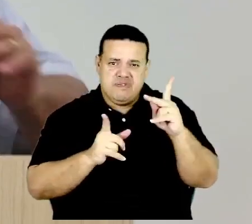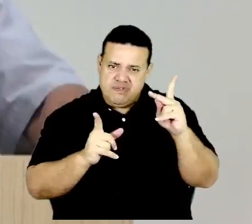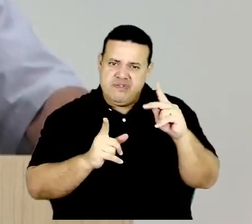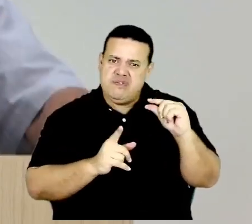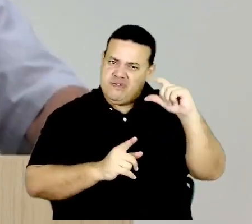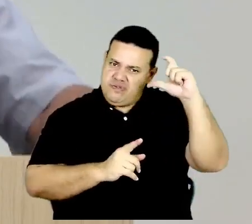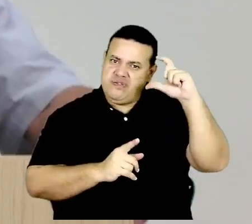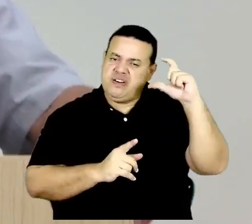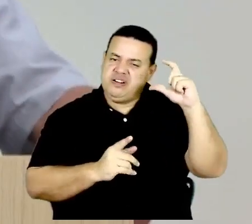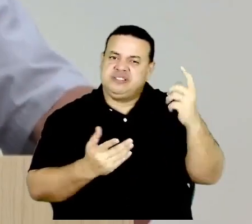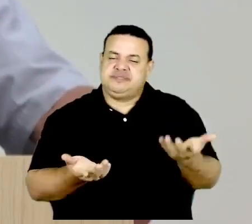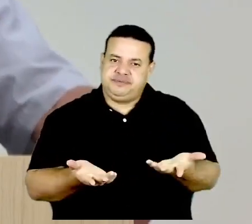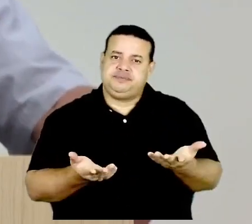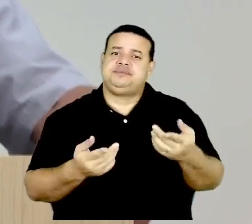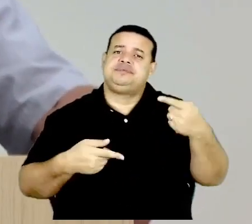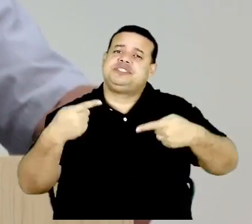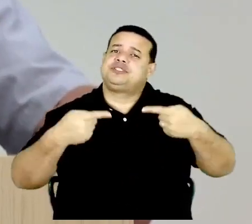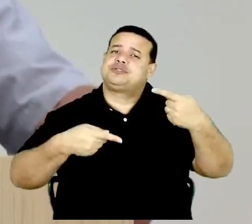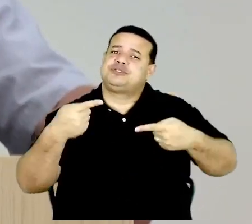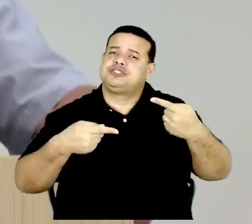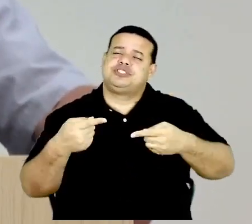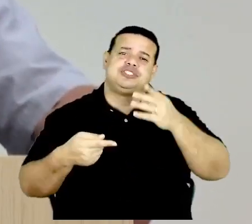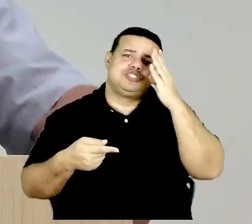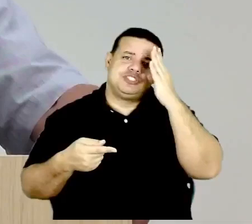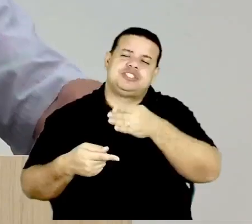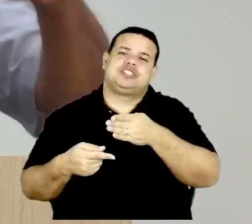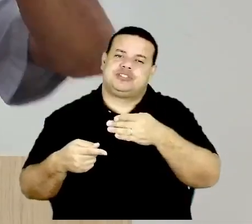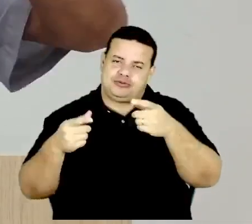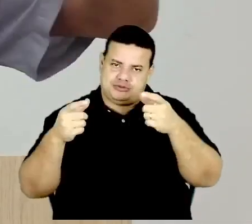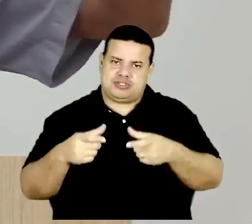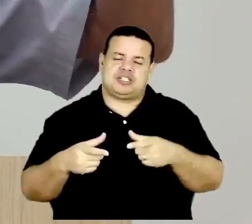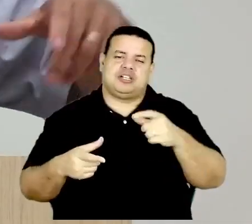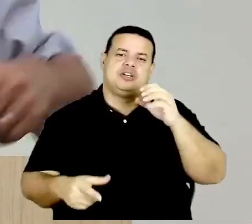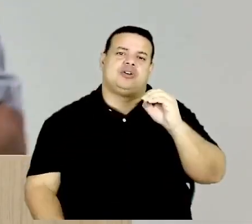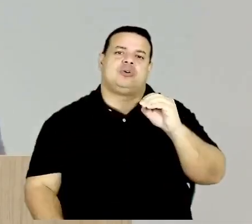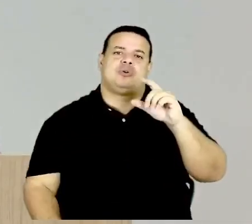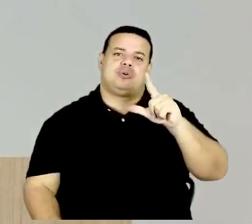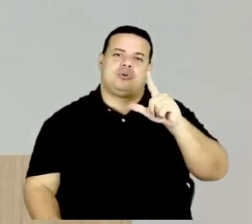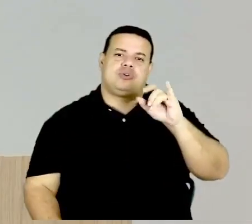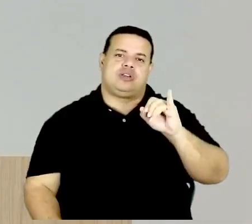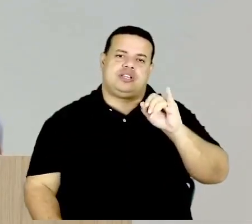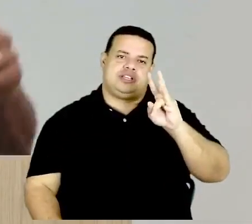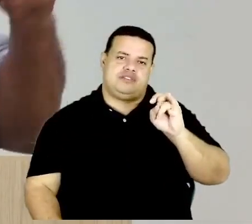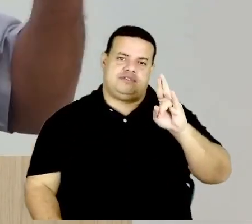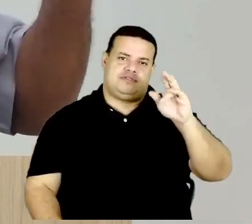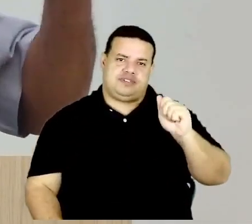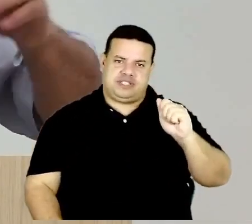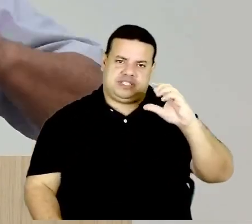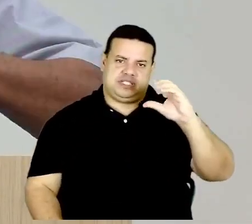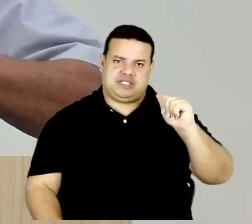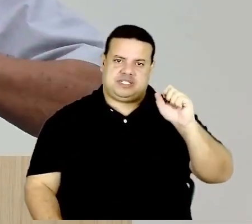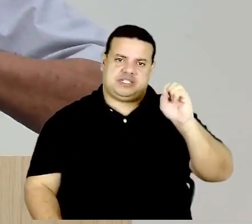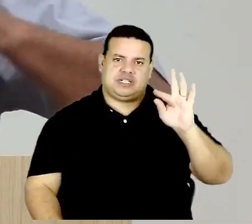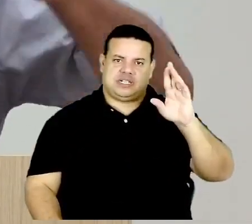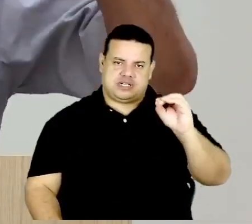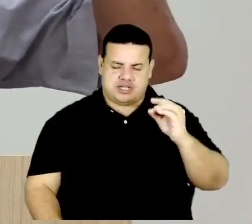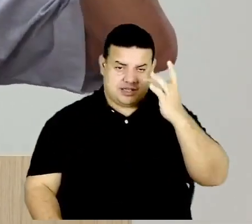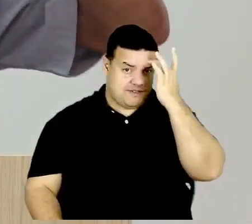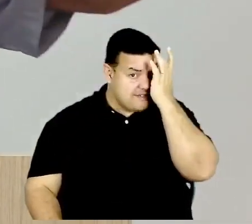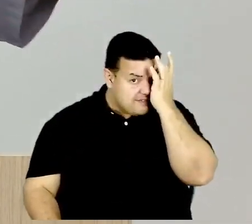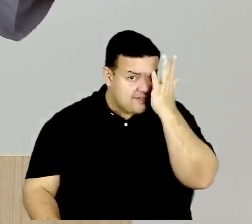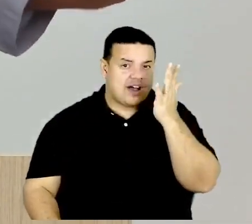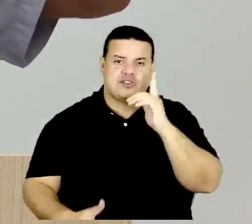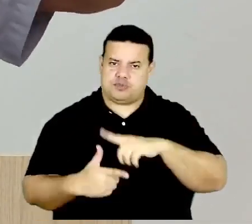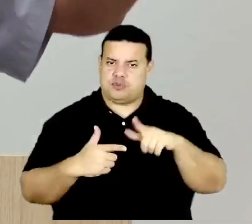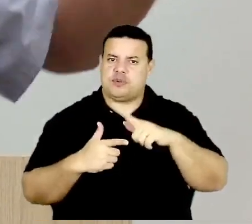discutir diretamente o distrito do Dr. Oliveira Castro. Eu acho que é fácil de resolver. Existem pessoas que têm lá